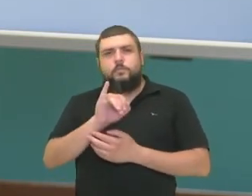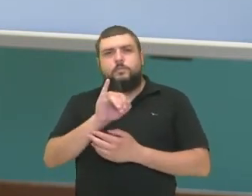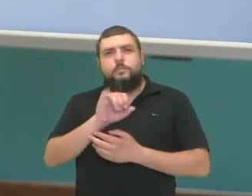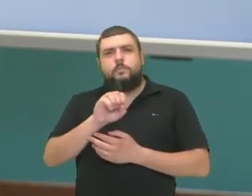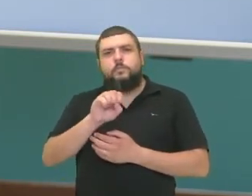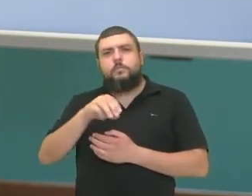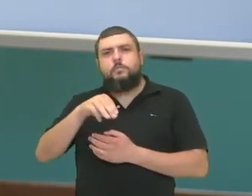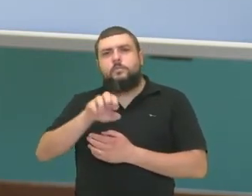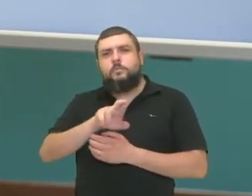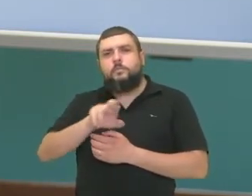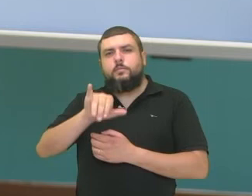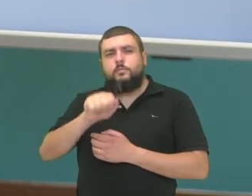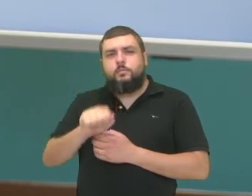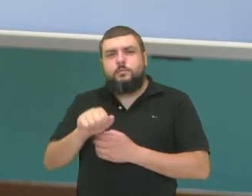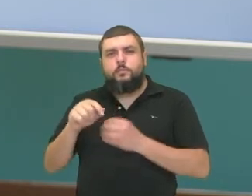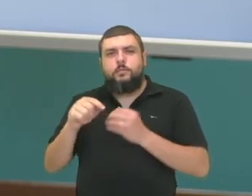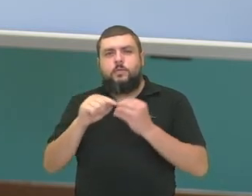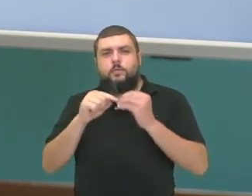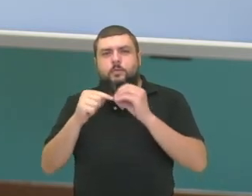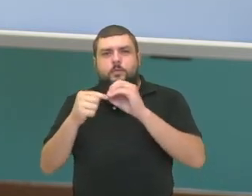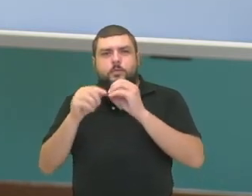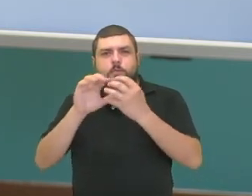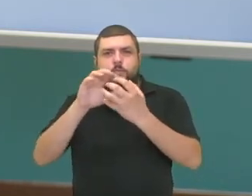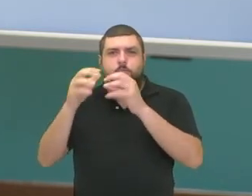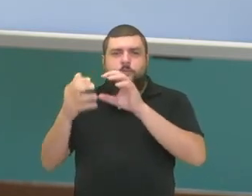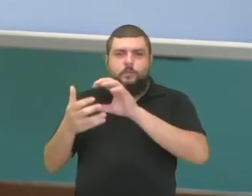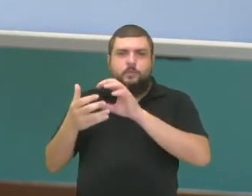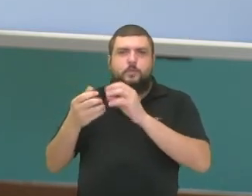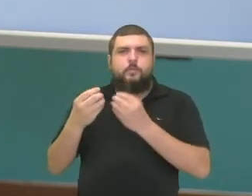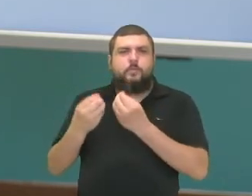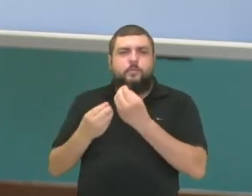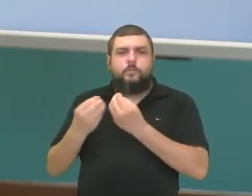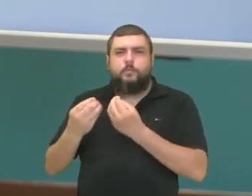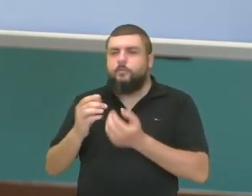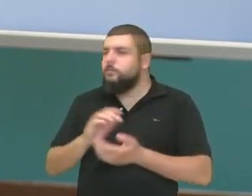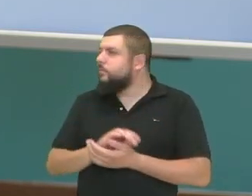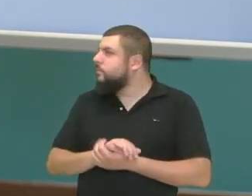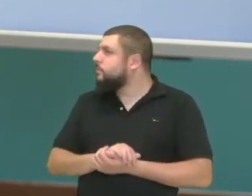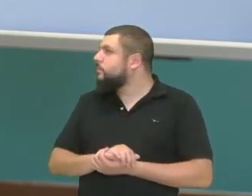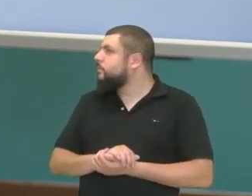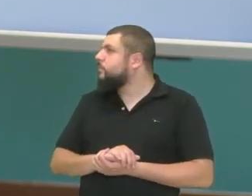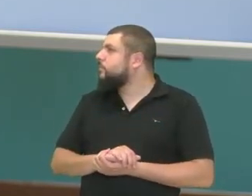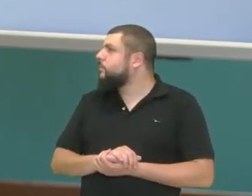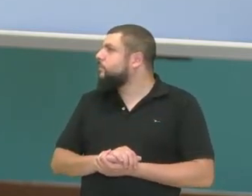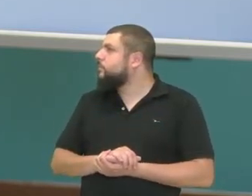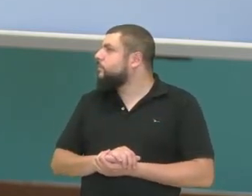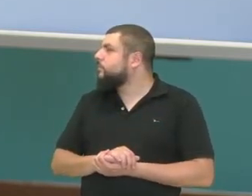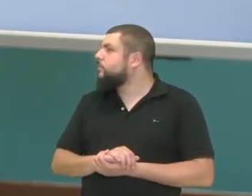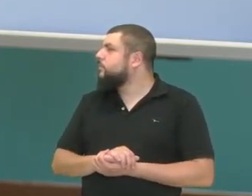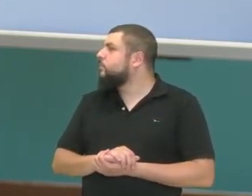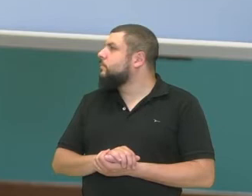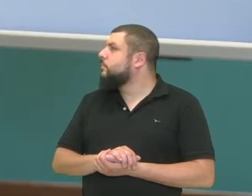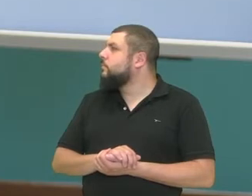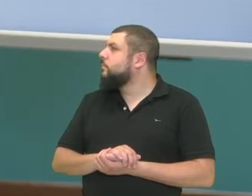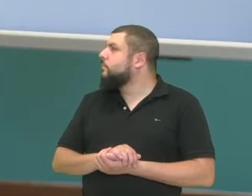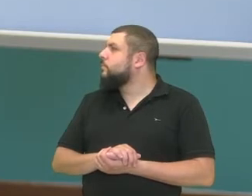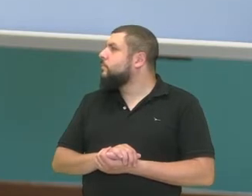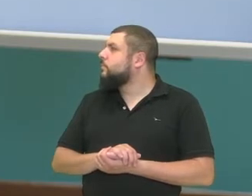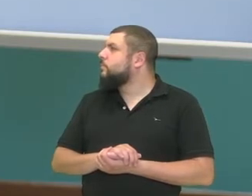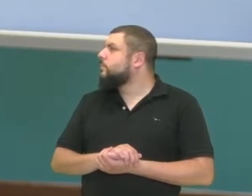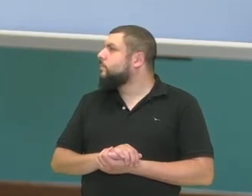espacial, também chamada de estereoisomeria. Subclassificada em isomeria geométrica e